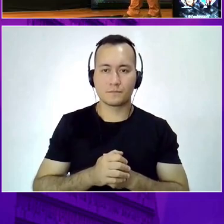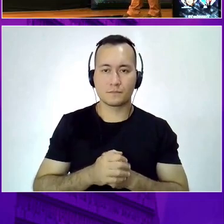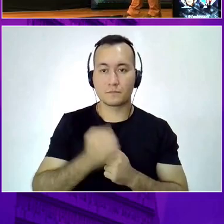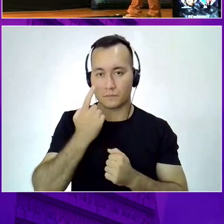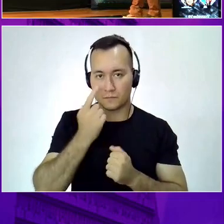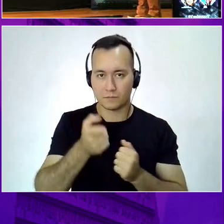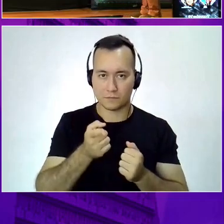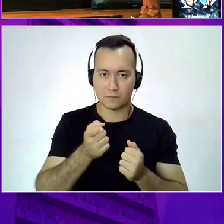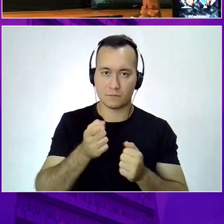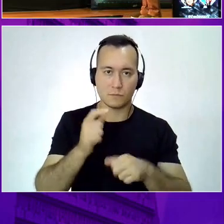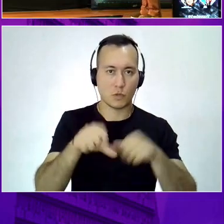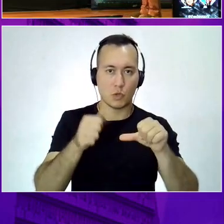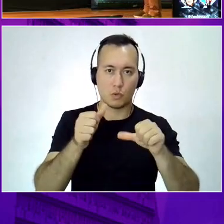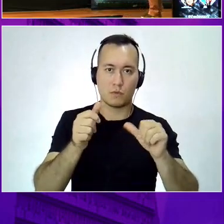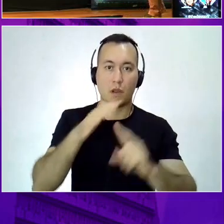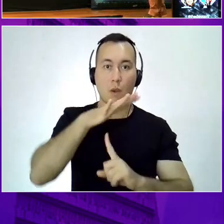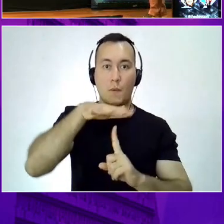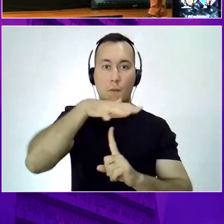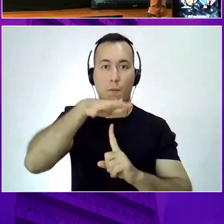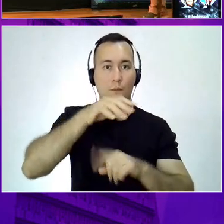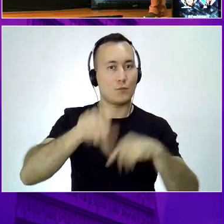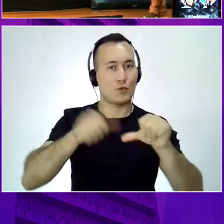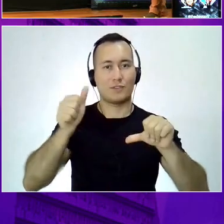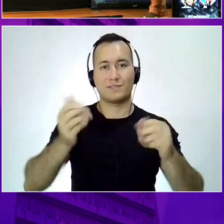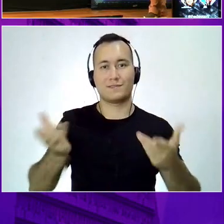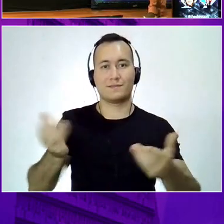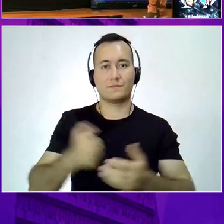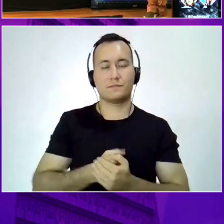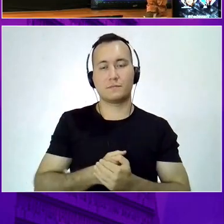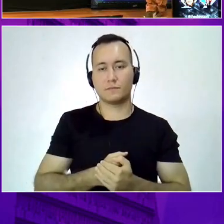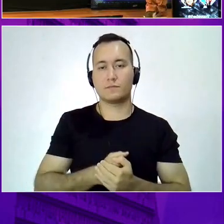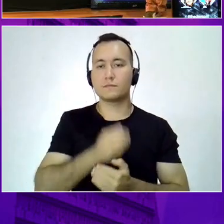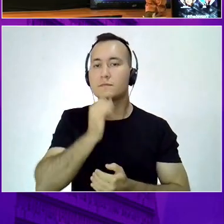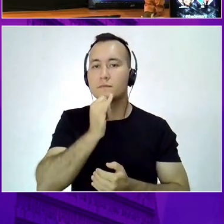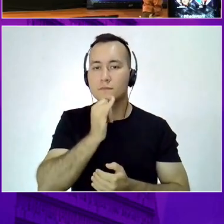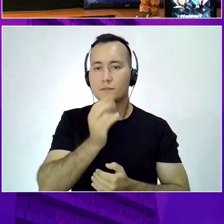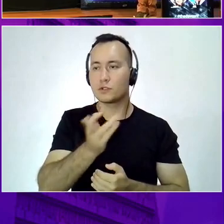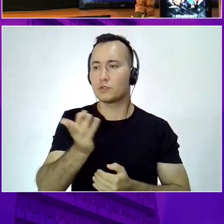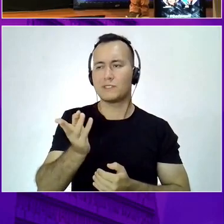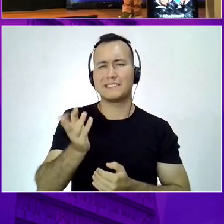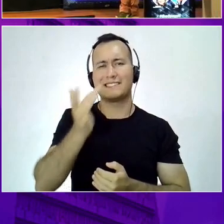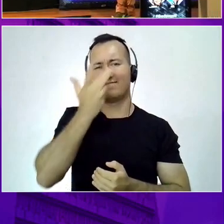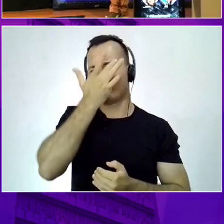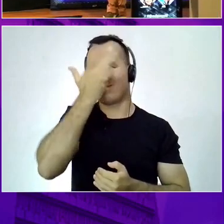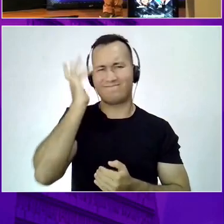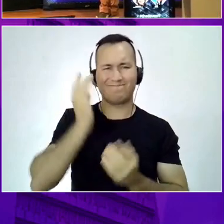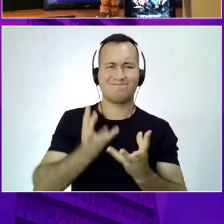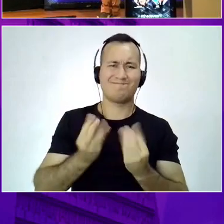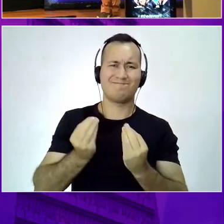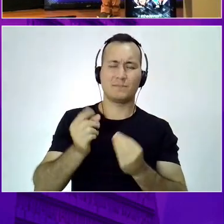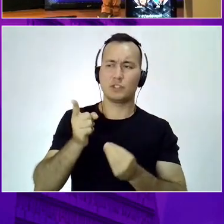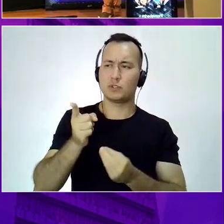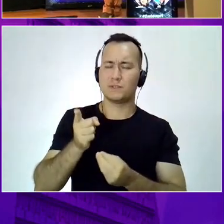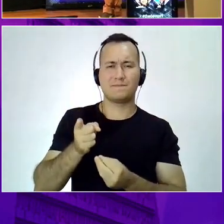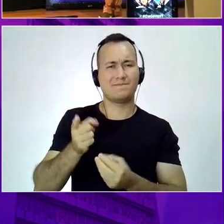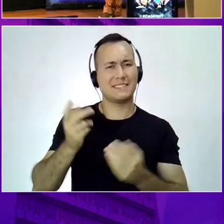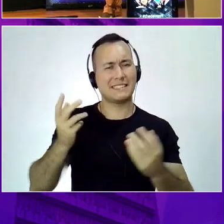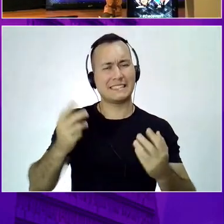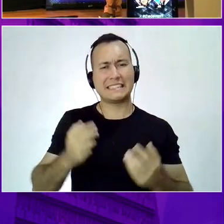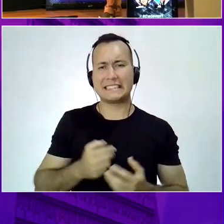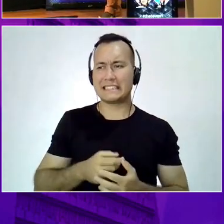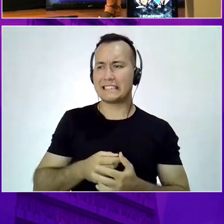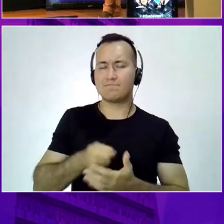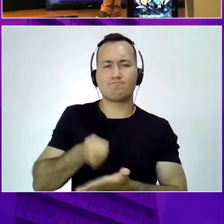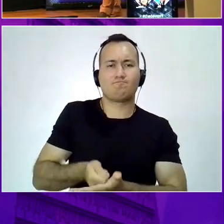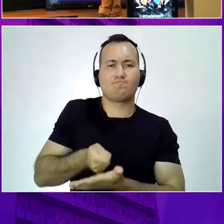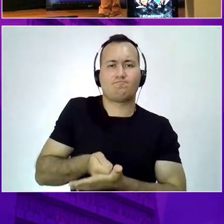tenho muita resistência. Né? Eu fiz um mapeamento no ambiente e entendi que pô, tem mais gente resistente, mais gente contra do que a favor.